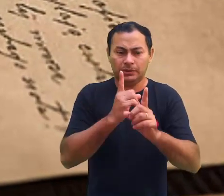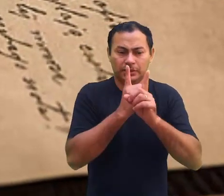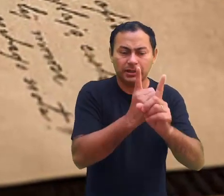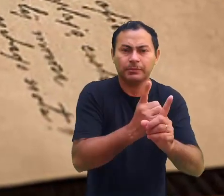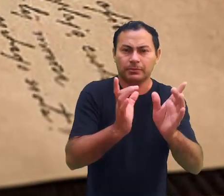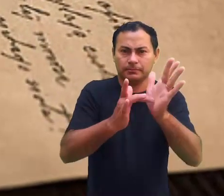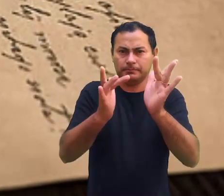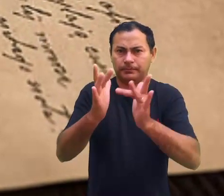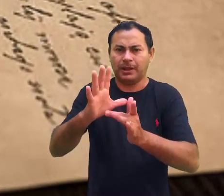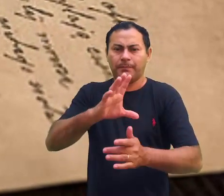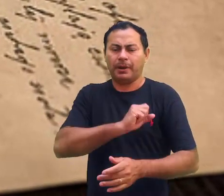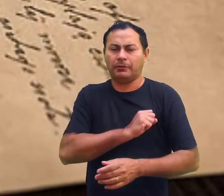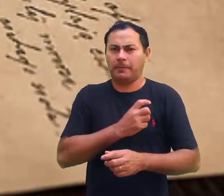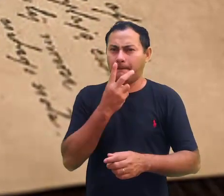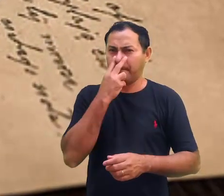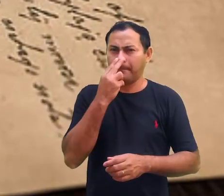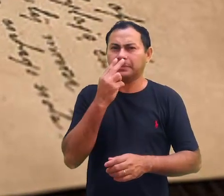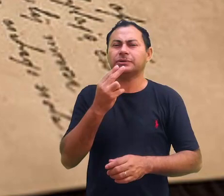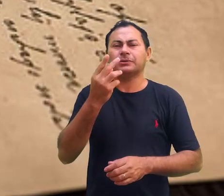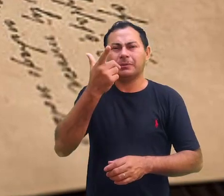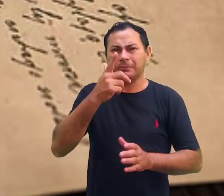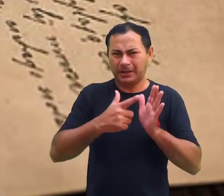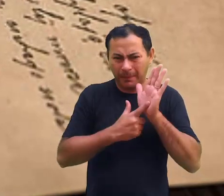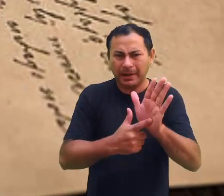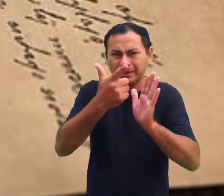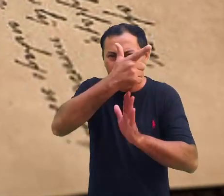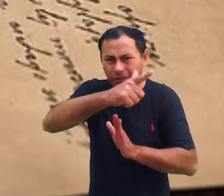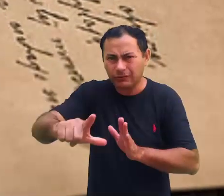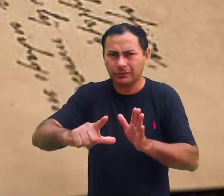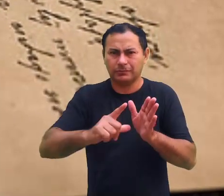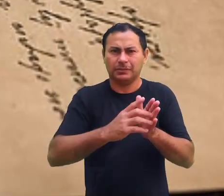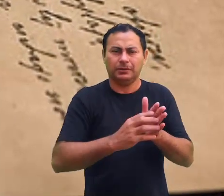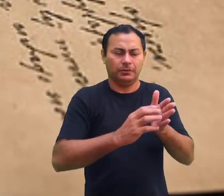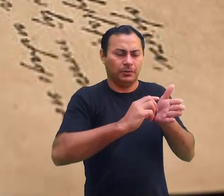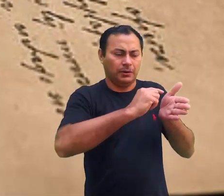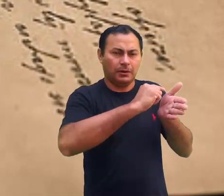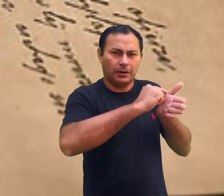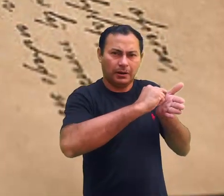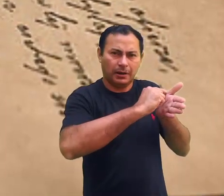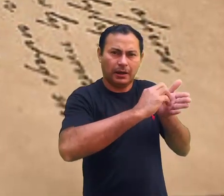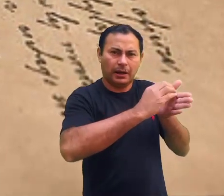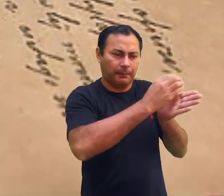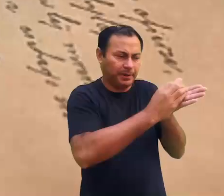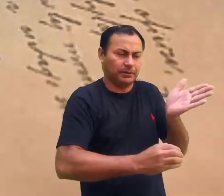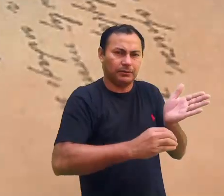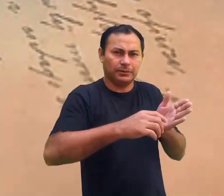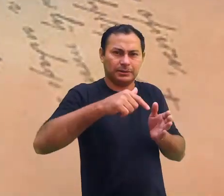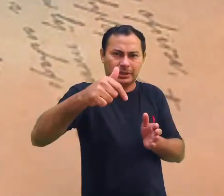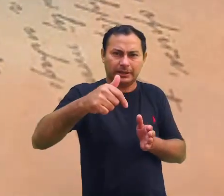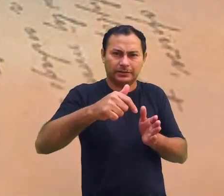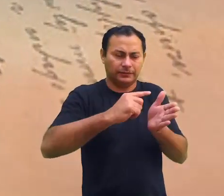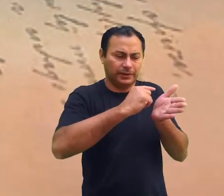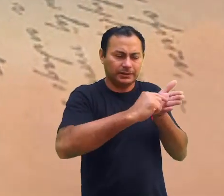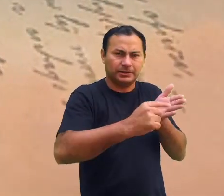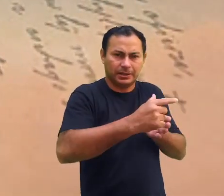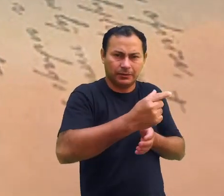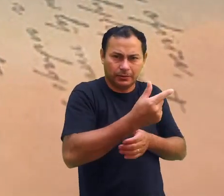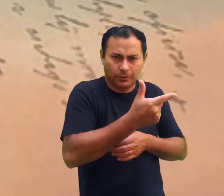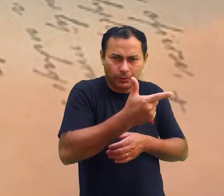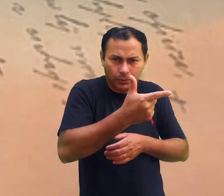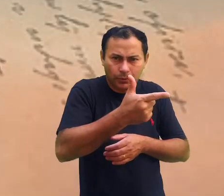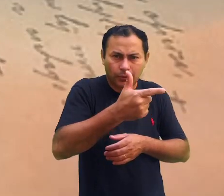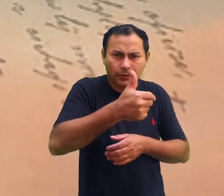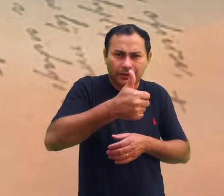expressão o discípulo a quem Jesus amava aparece mais uma vez nesse capítulo, no versículo 7 do capítulo 21. O discípulo a quem